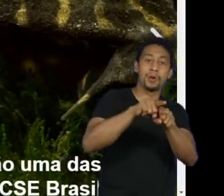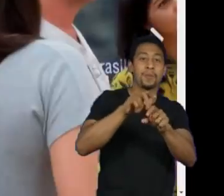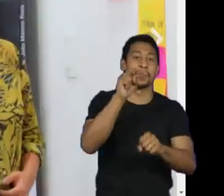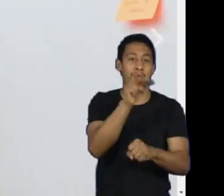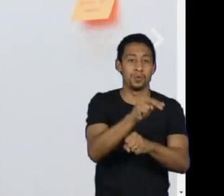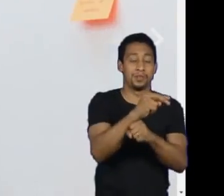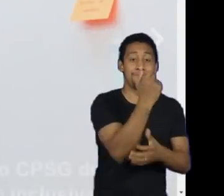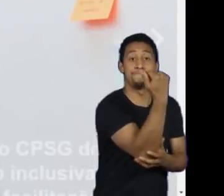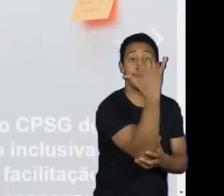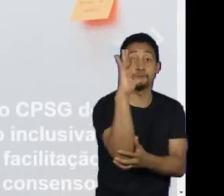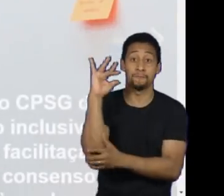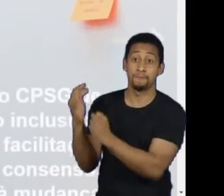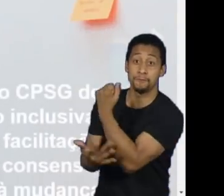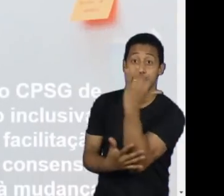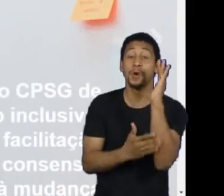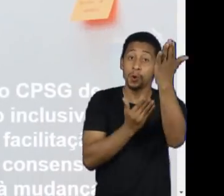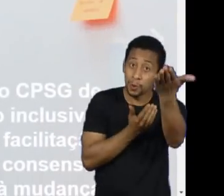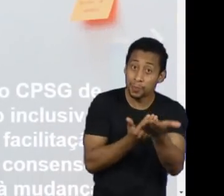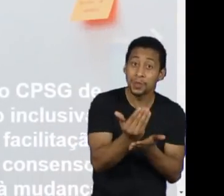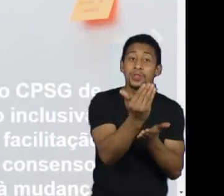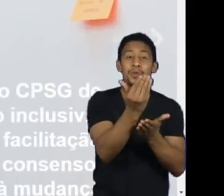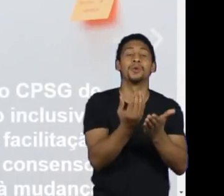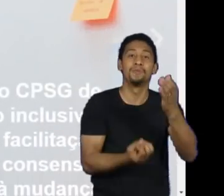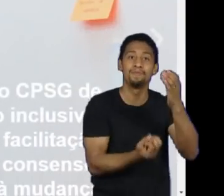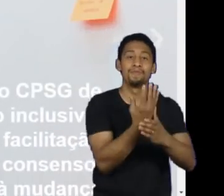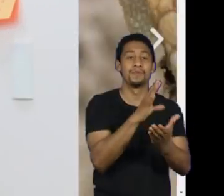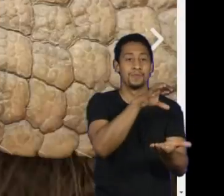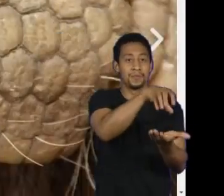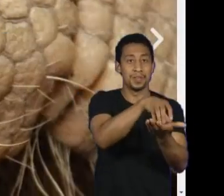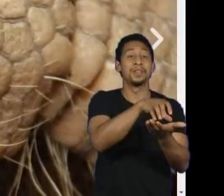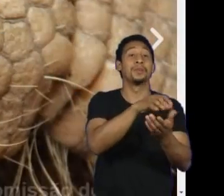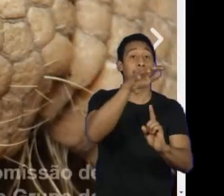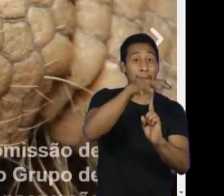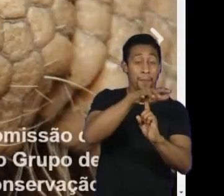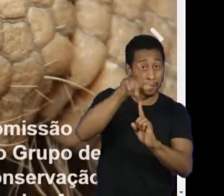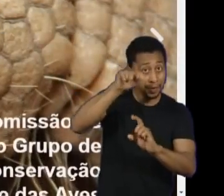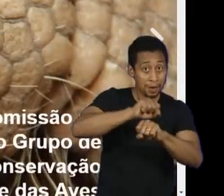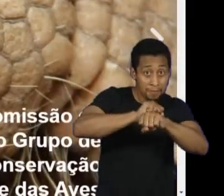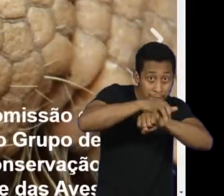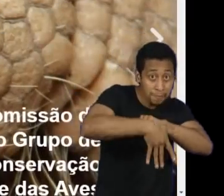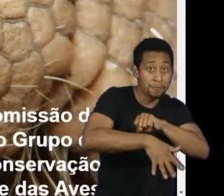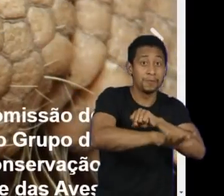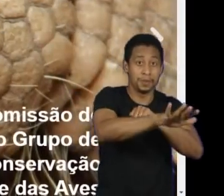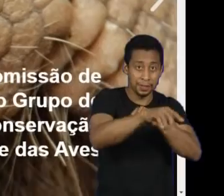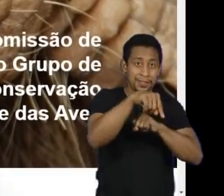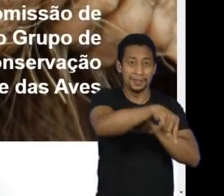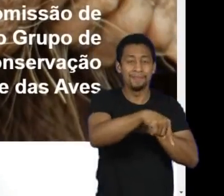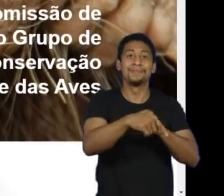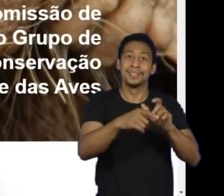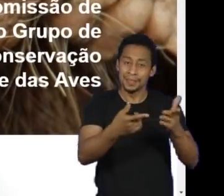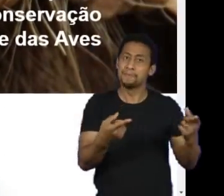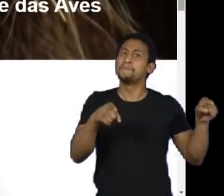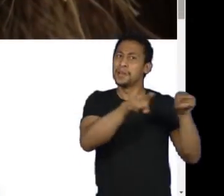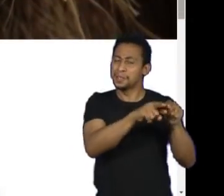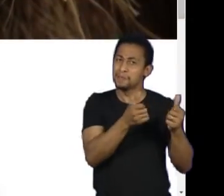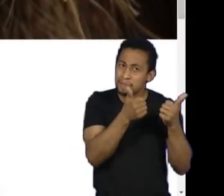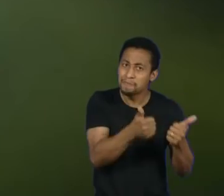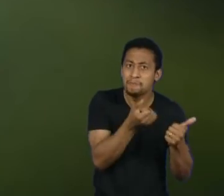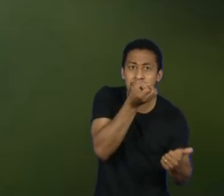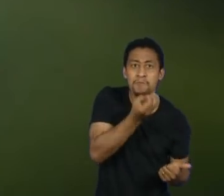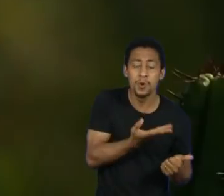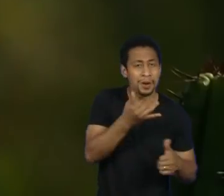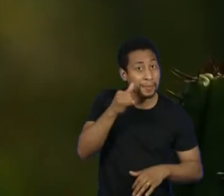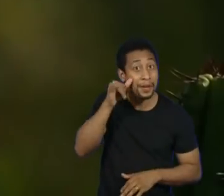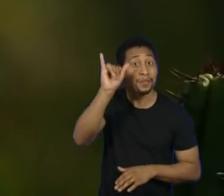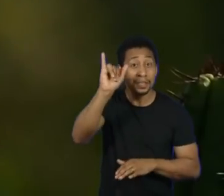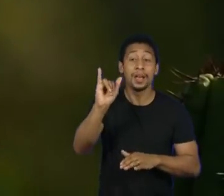Natureza, começou a funcionar em Foz do Iguaçu, no Paraná, um aliado de peso para evitar que